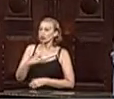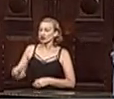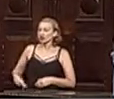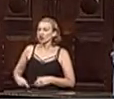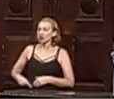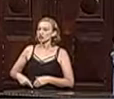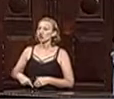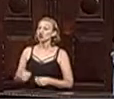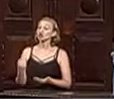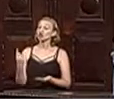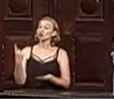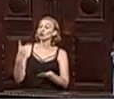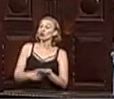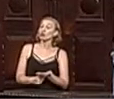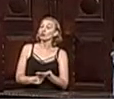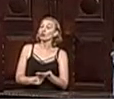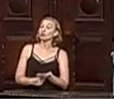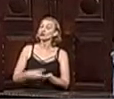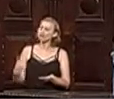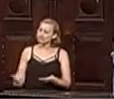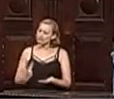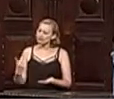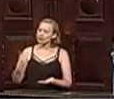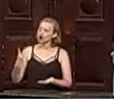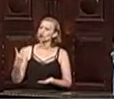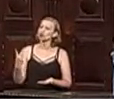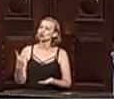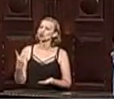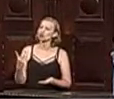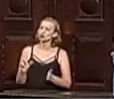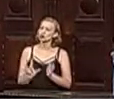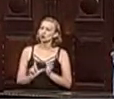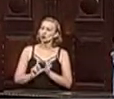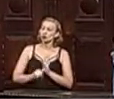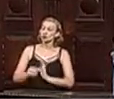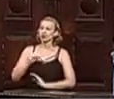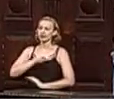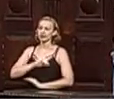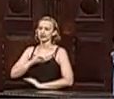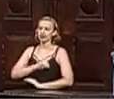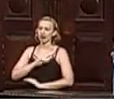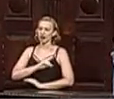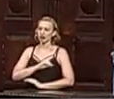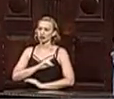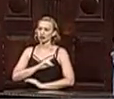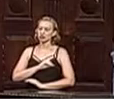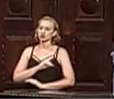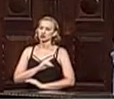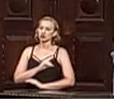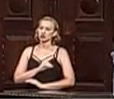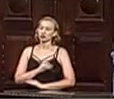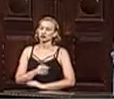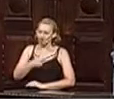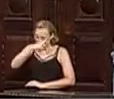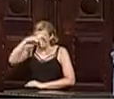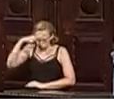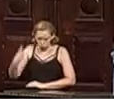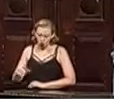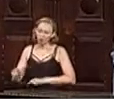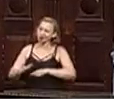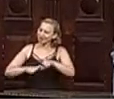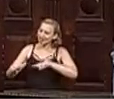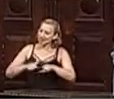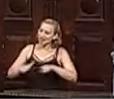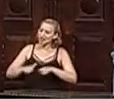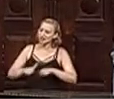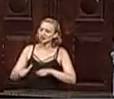compromisso com o pagamento do 14º salário que foi prometido e eles conquistaram com trabalho árduo e com suor ao longo do ano passado.